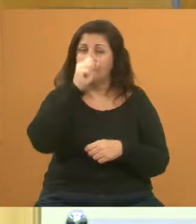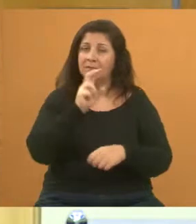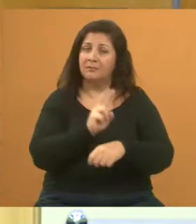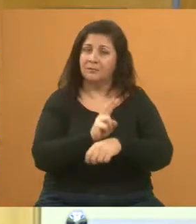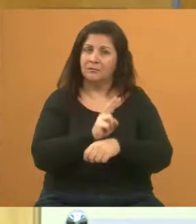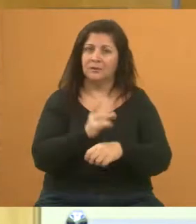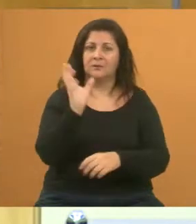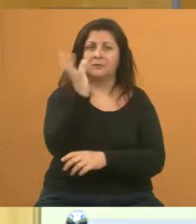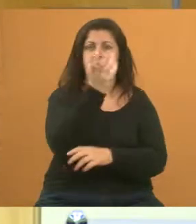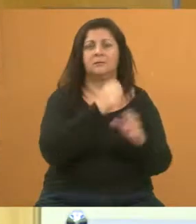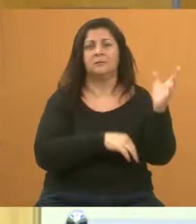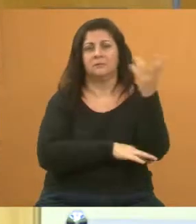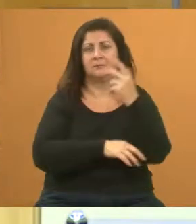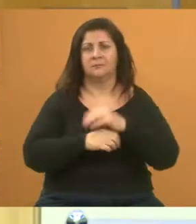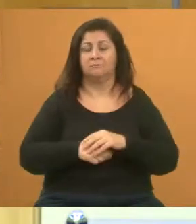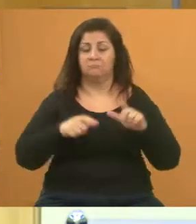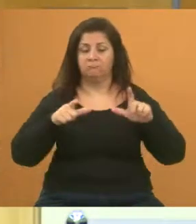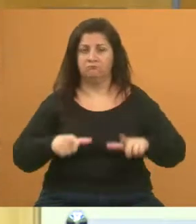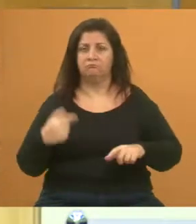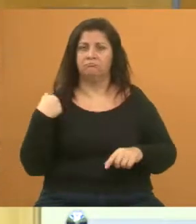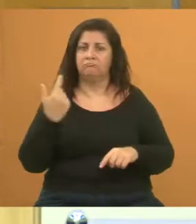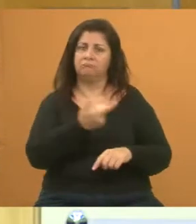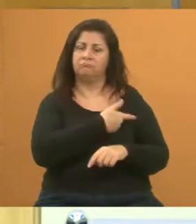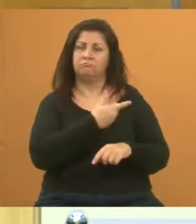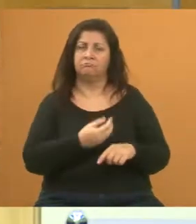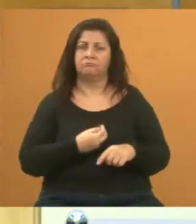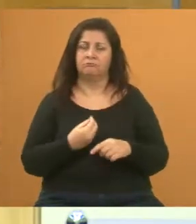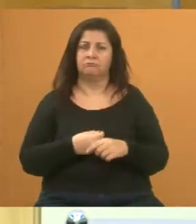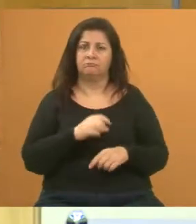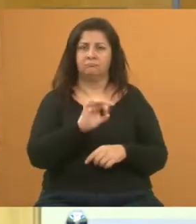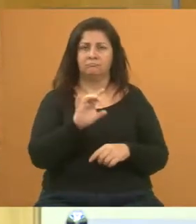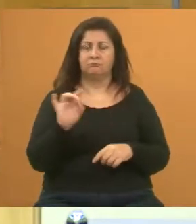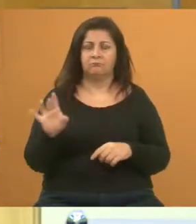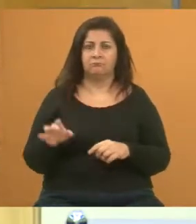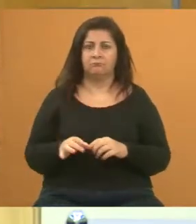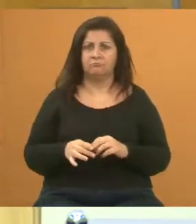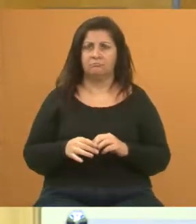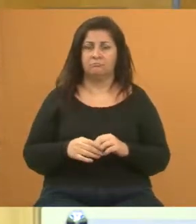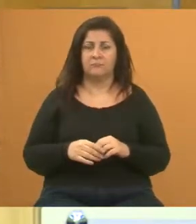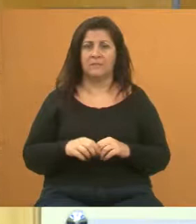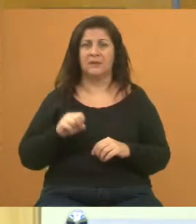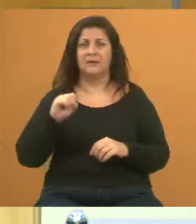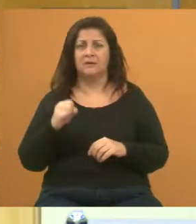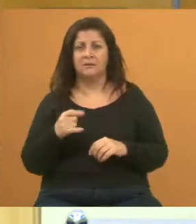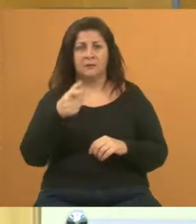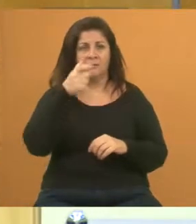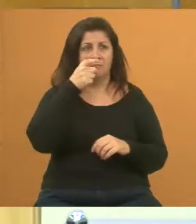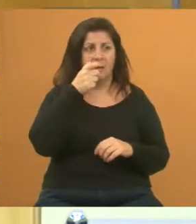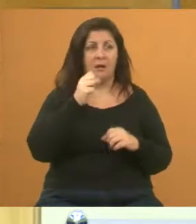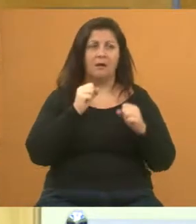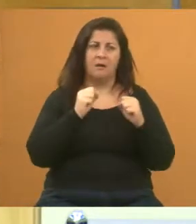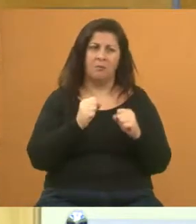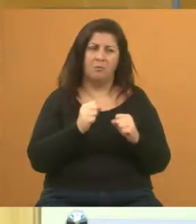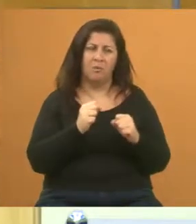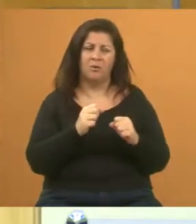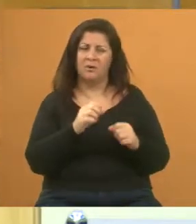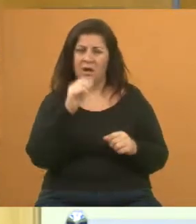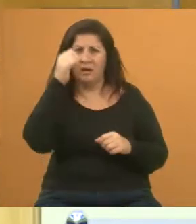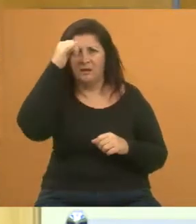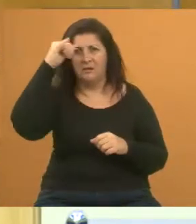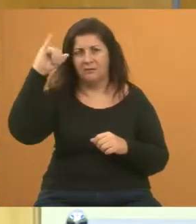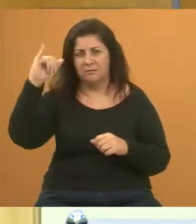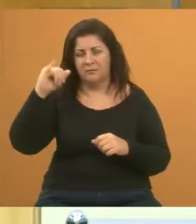nossa vida, do nosso ambiente que nós vivemos, é de cada um de nós. Então, se cada vez que eu ver, isso eu posso diminuir, isso eu